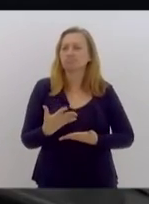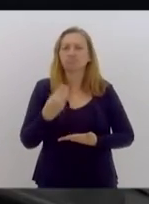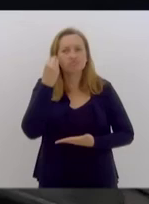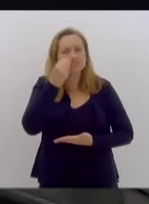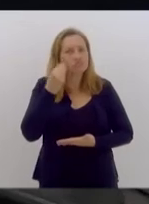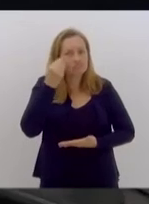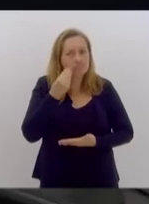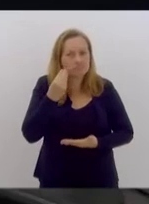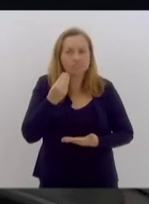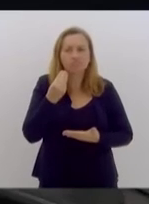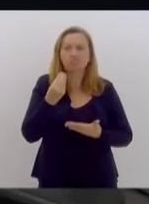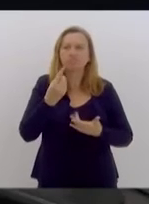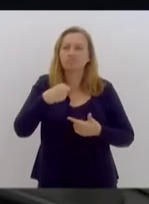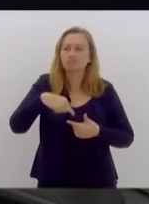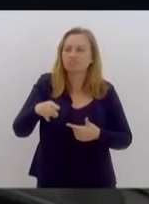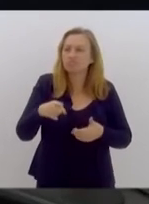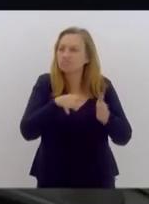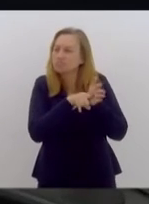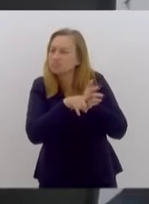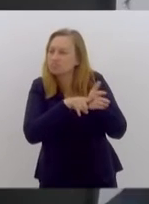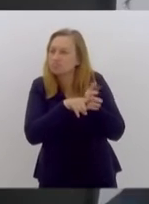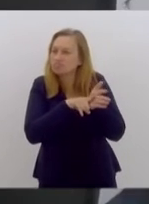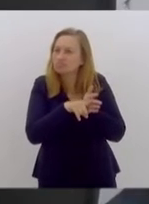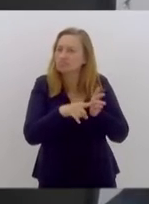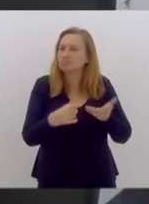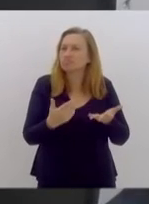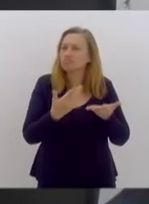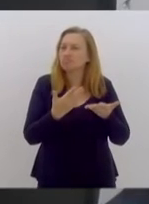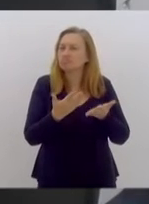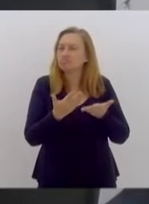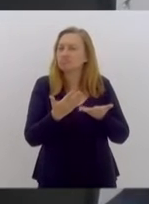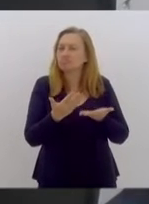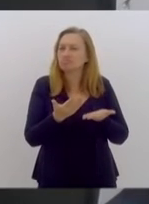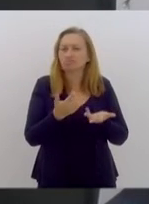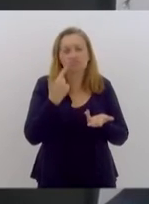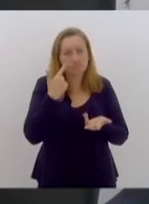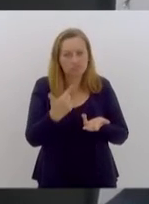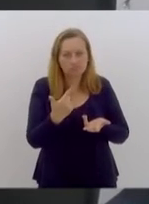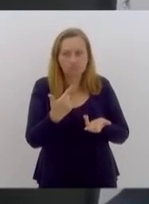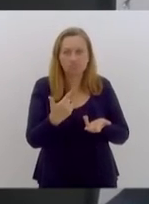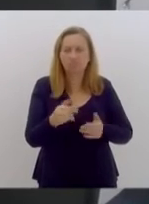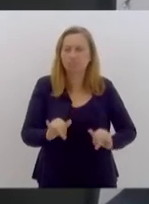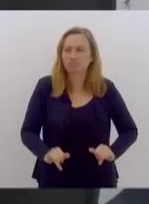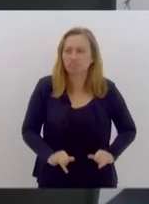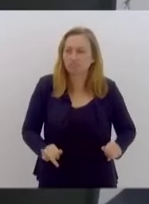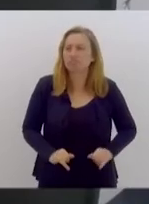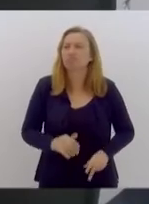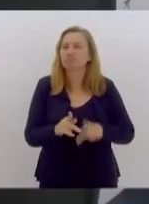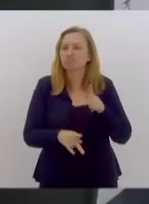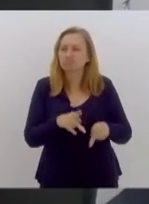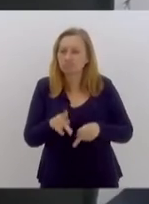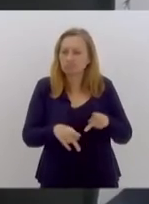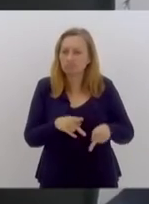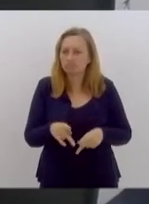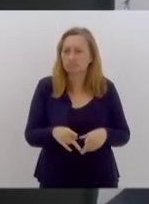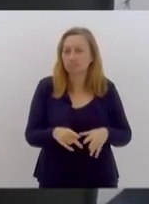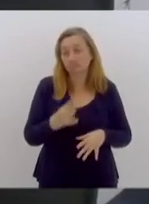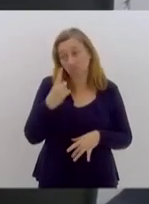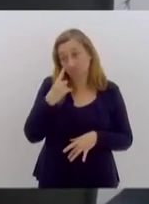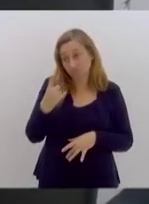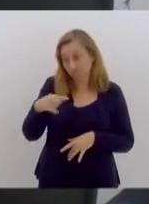nas nossas vidas nas nossas vistorias foi que nós começamos a ver de perto o sofrimento da população que muitas vezes passar por Hansen assim ó